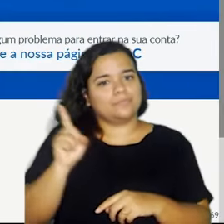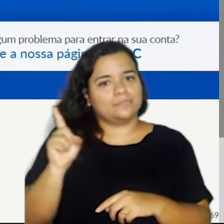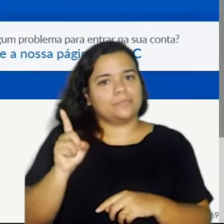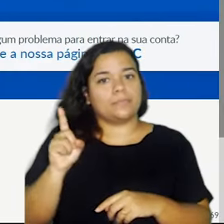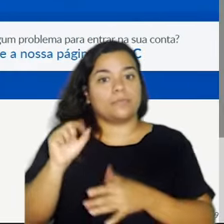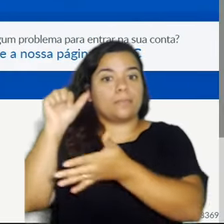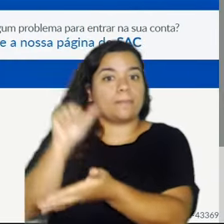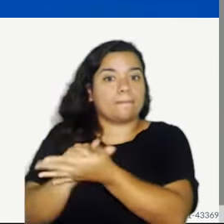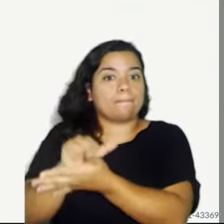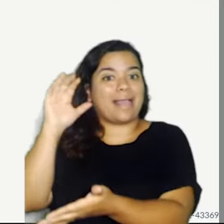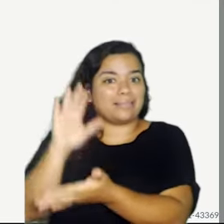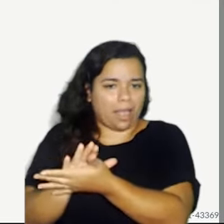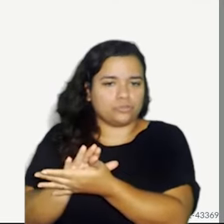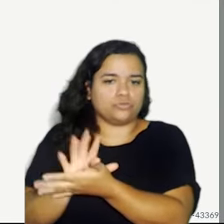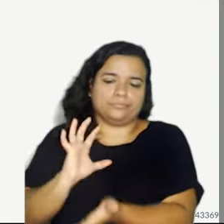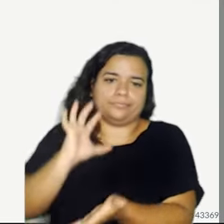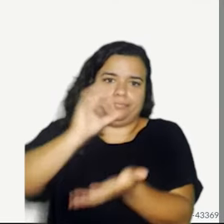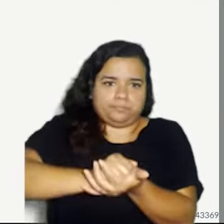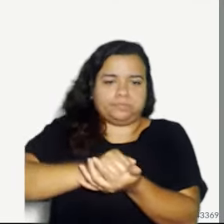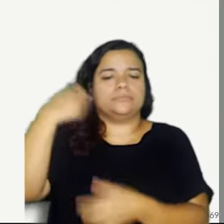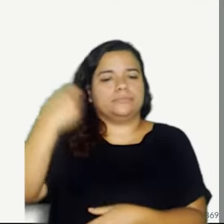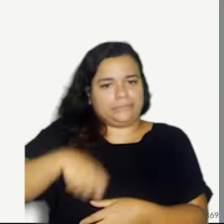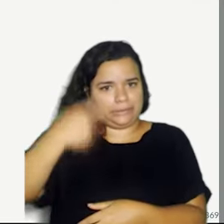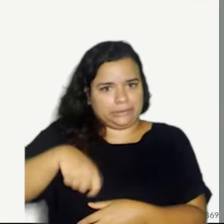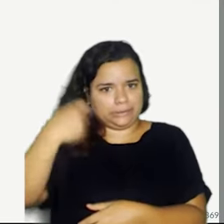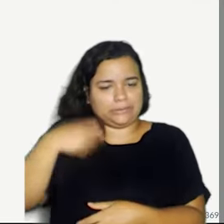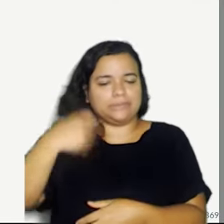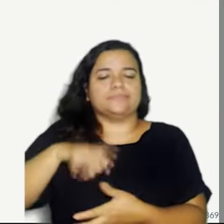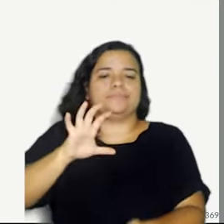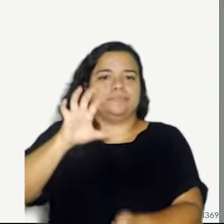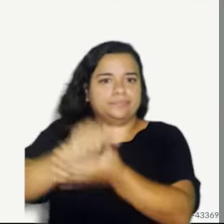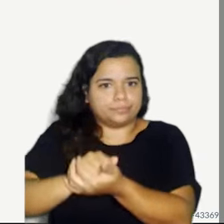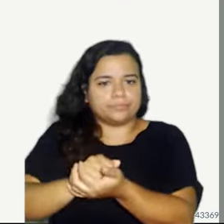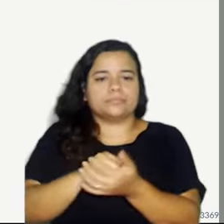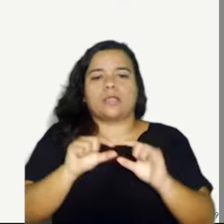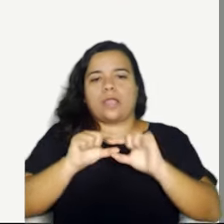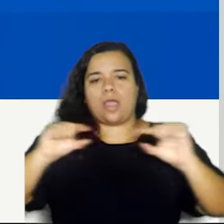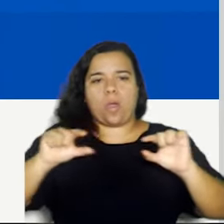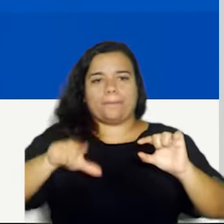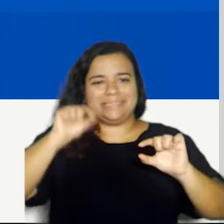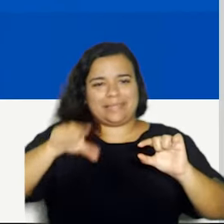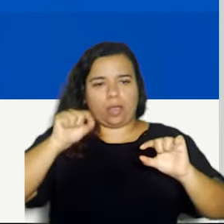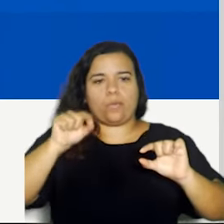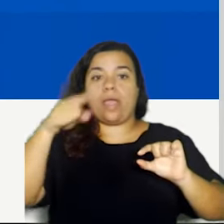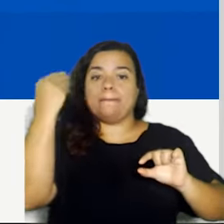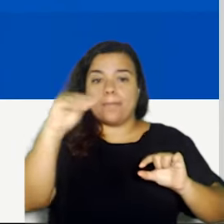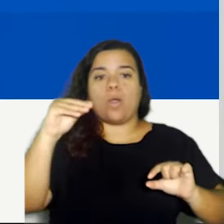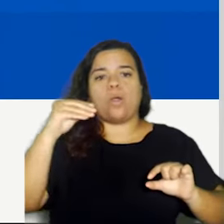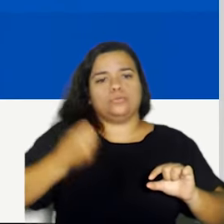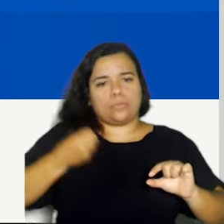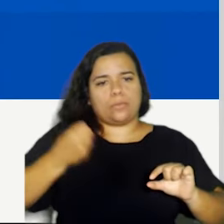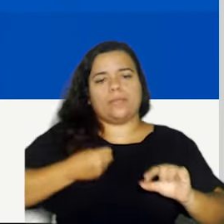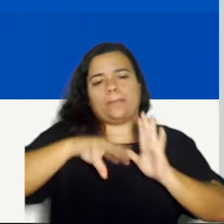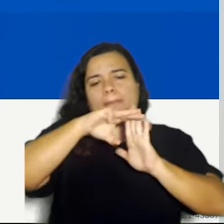eu devo fazer o cadastro caso eu não tenha para fazer o cadastro clico aqui nessa opção cadastre-se vou